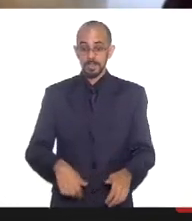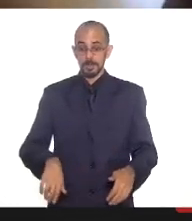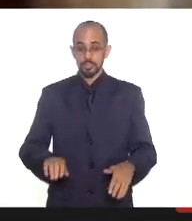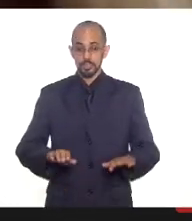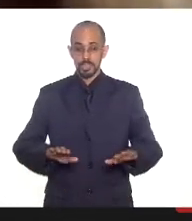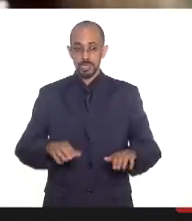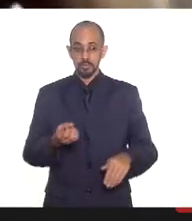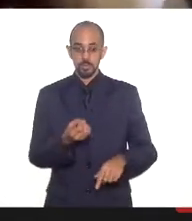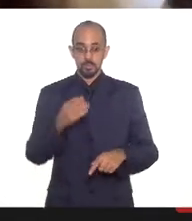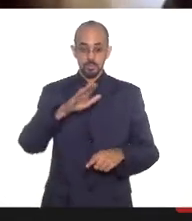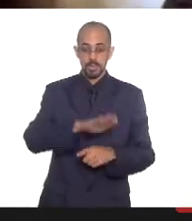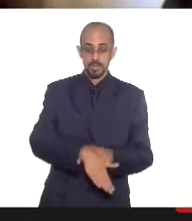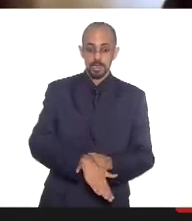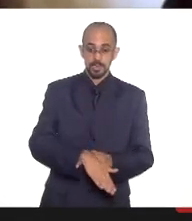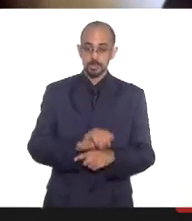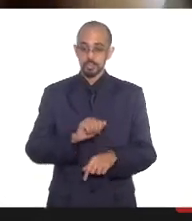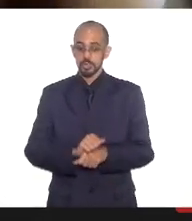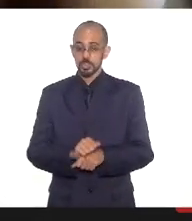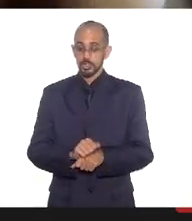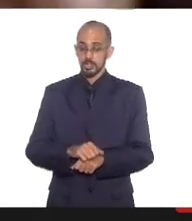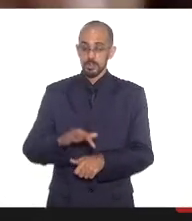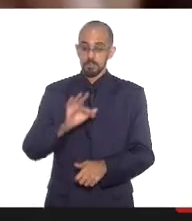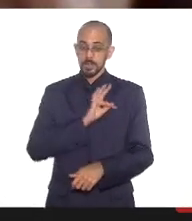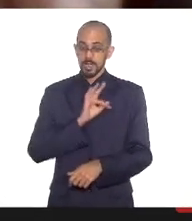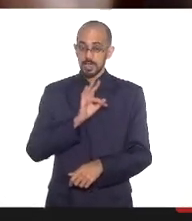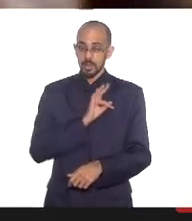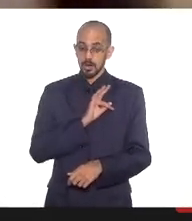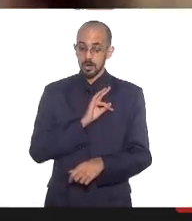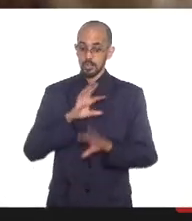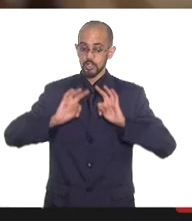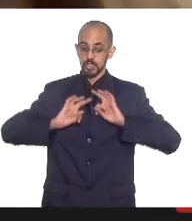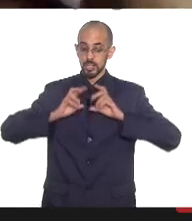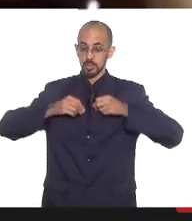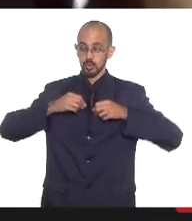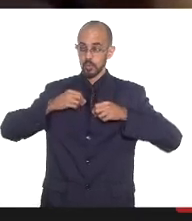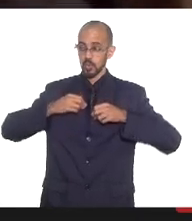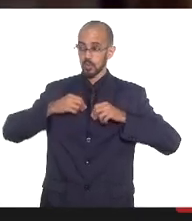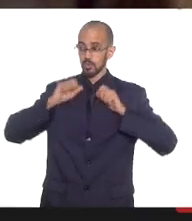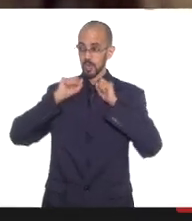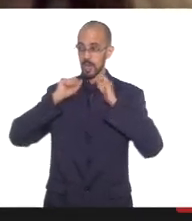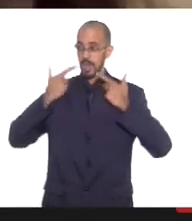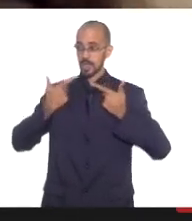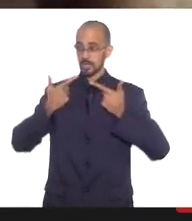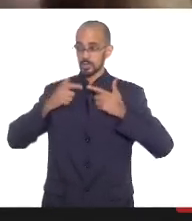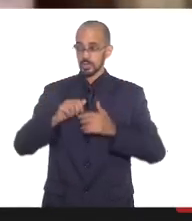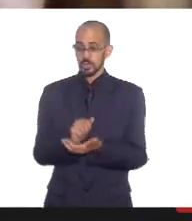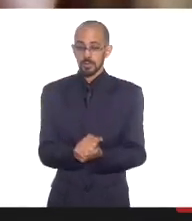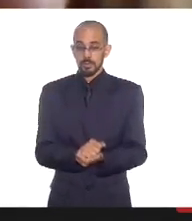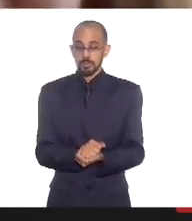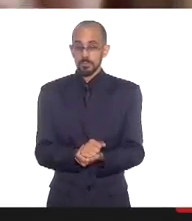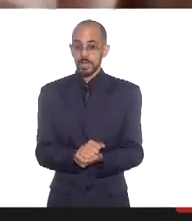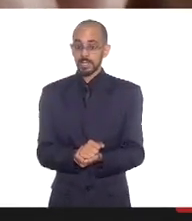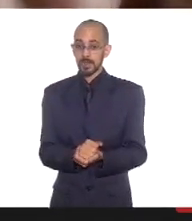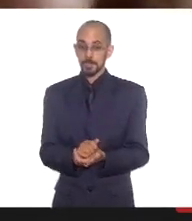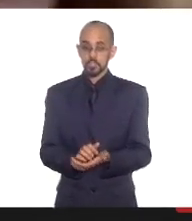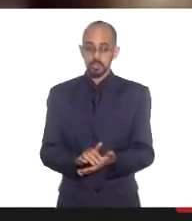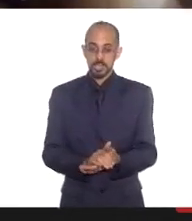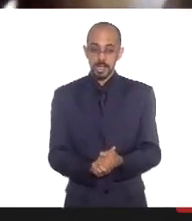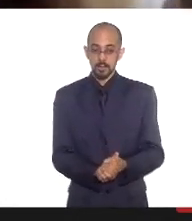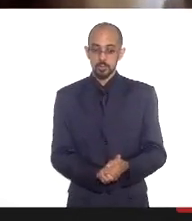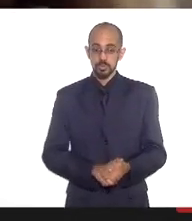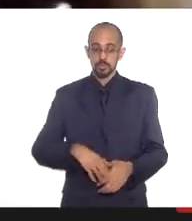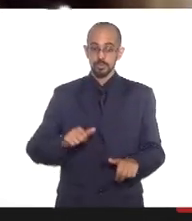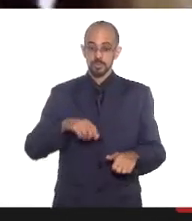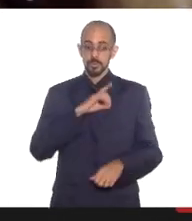é deputada Martha Rocha todo legislativo Deputado da Regiane do